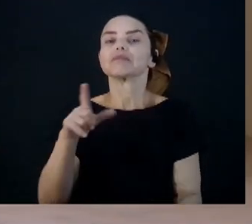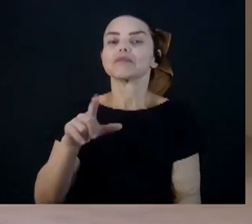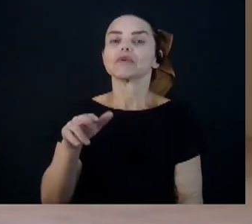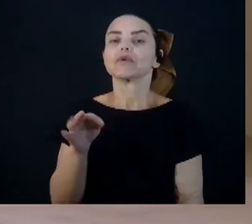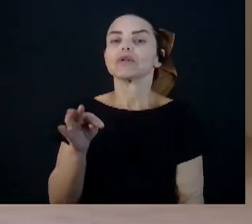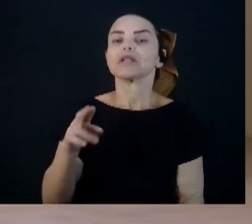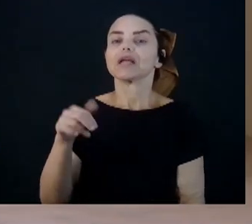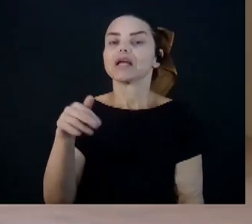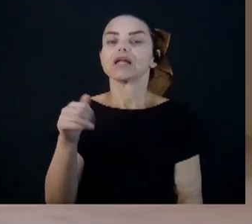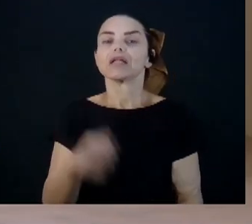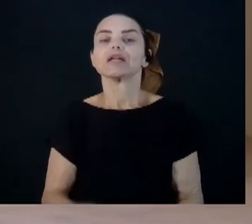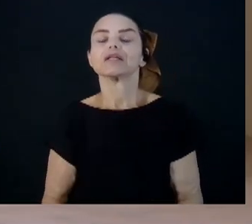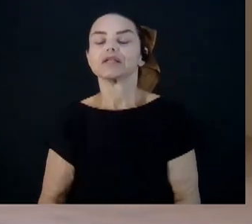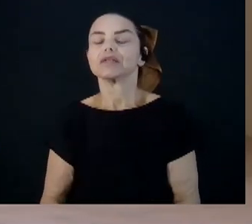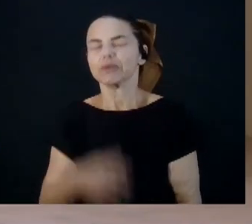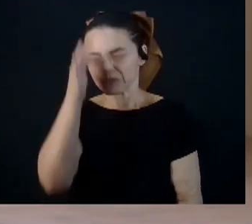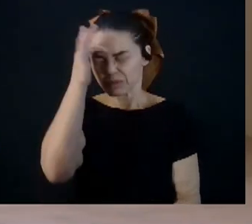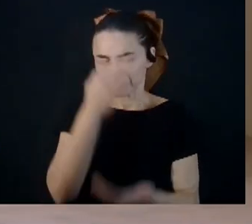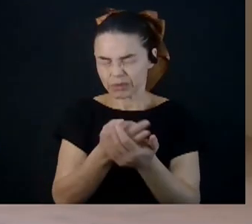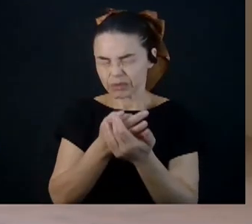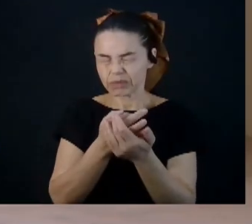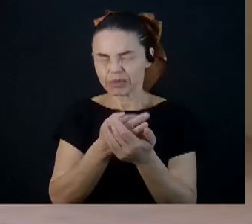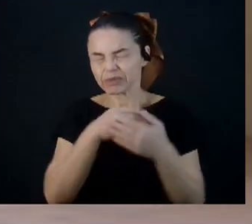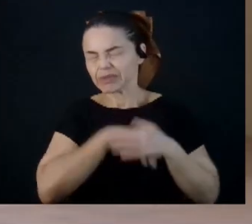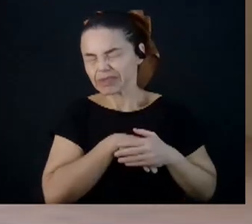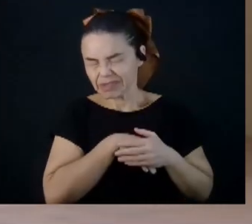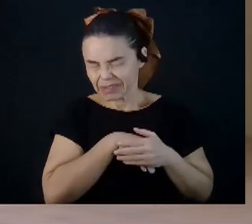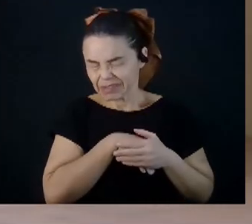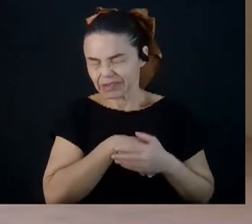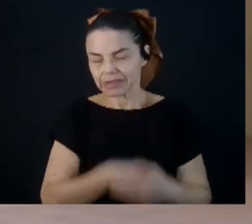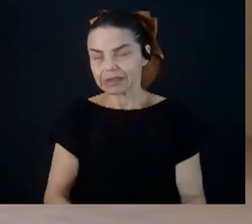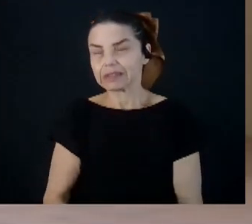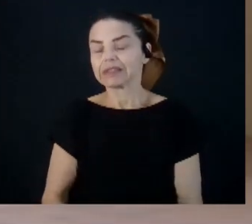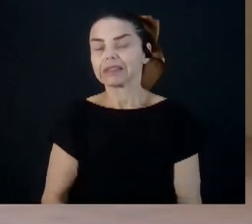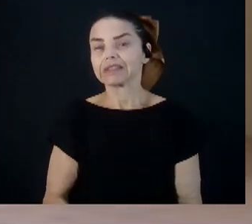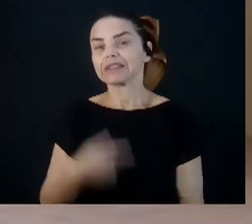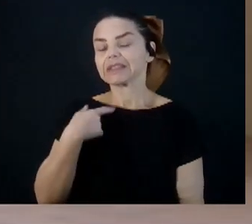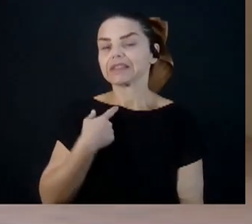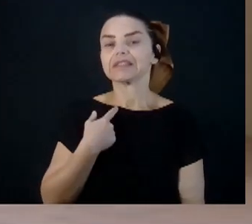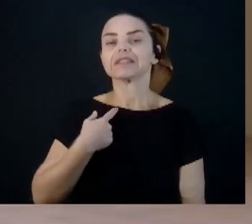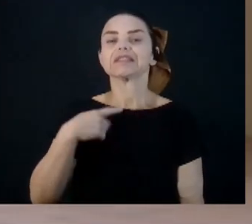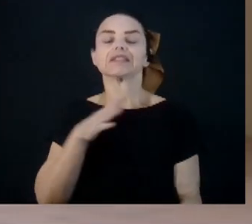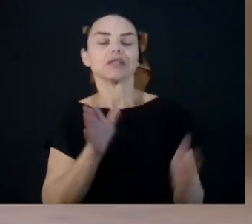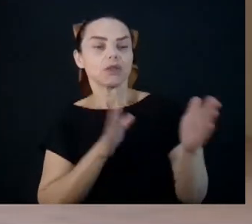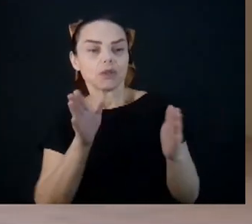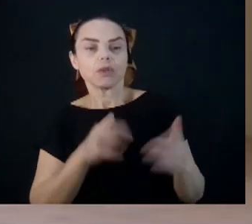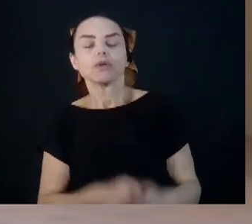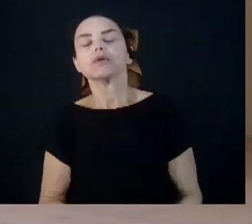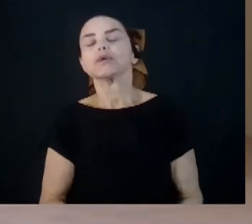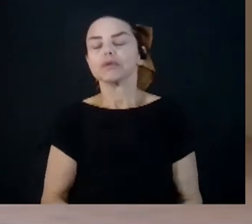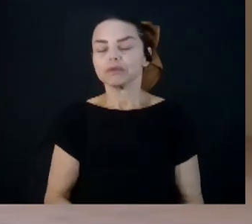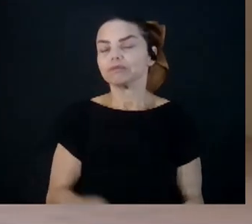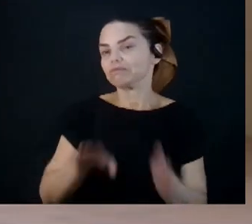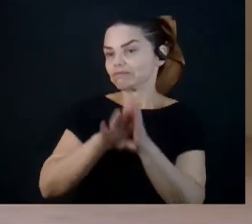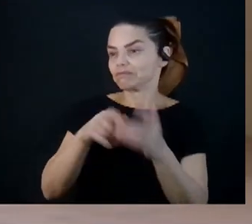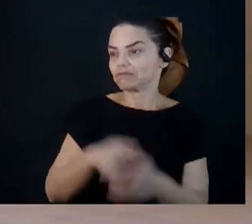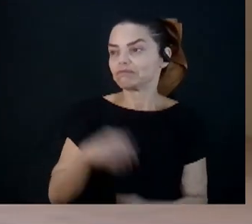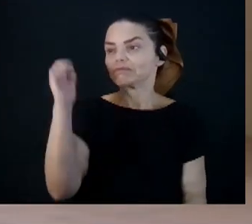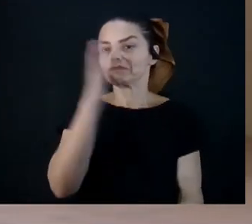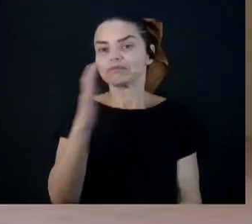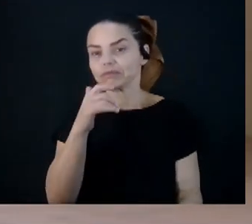a fé deles, né? E aí, por todo esse tempo, desde que eles chegaram no Brasil